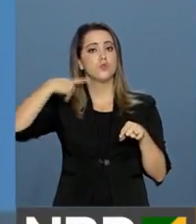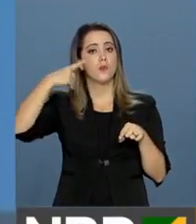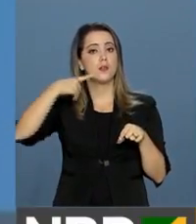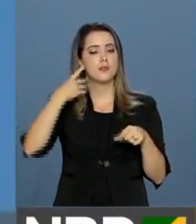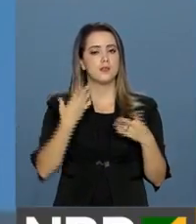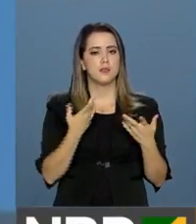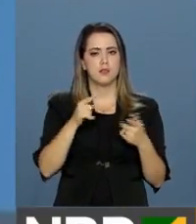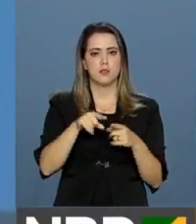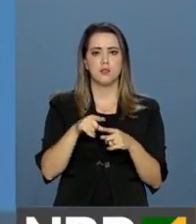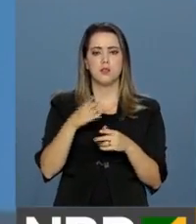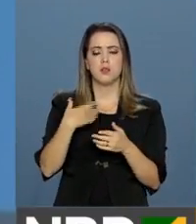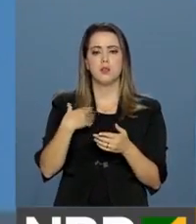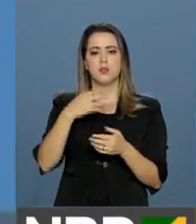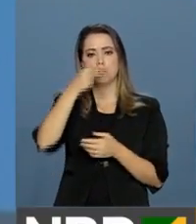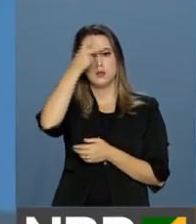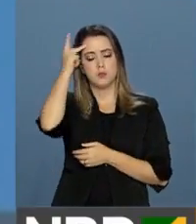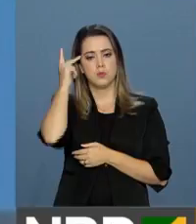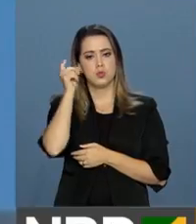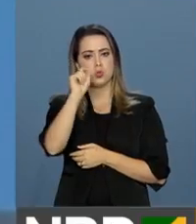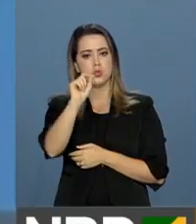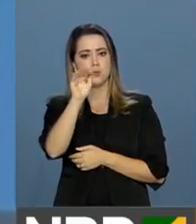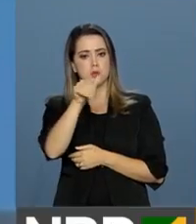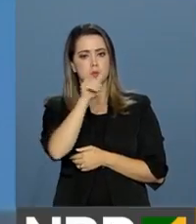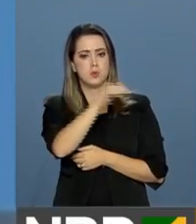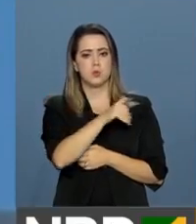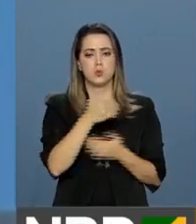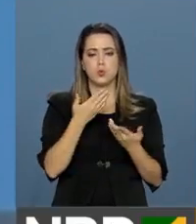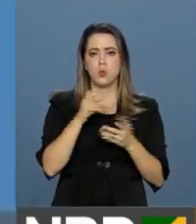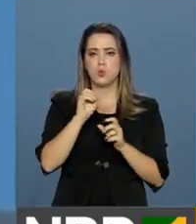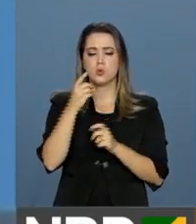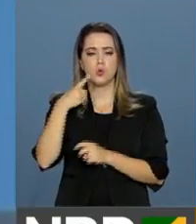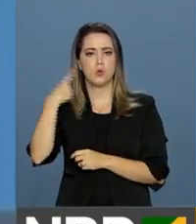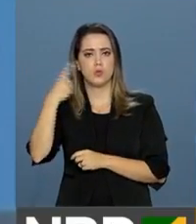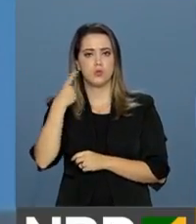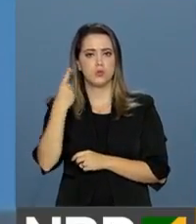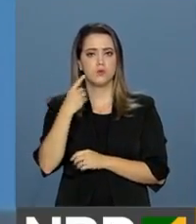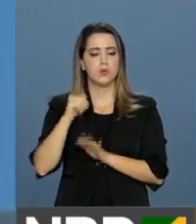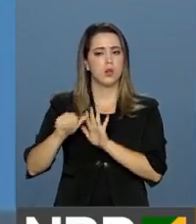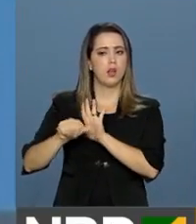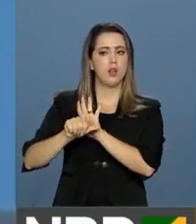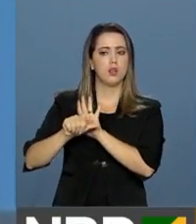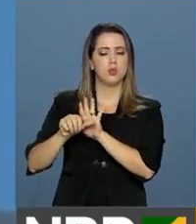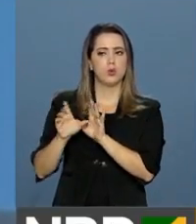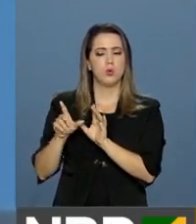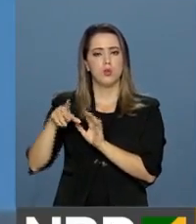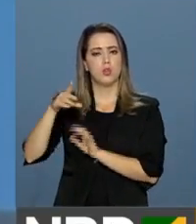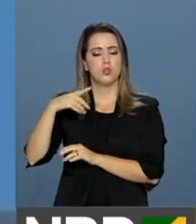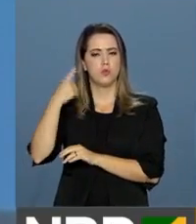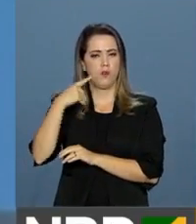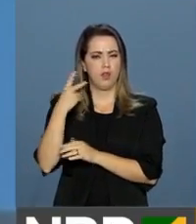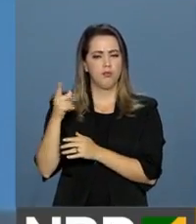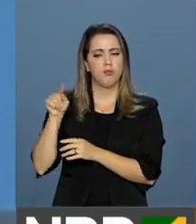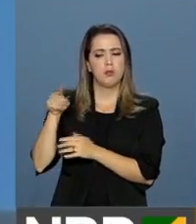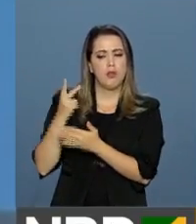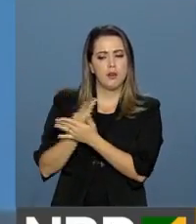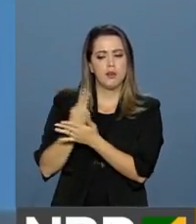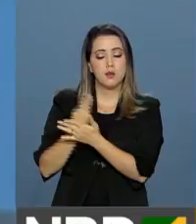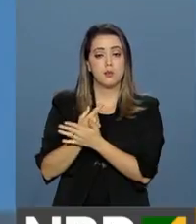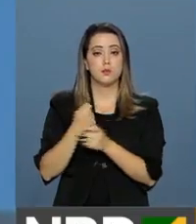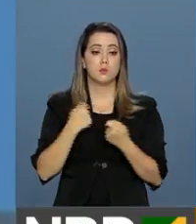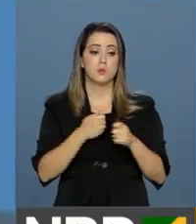supostamente delituosos advogados religiosos eu fui procurado para propor um projeto de lei